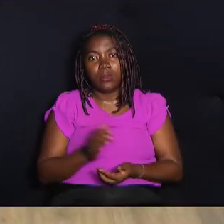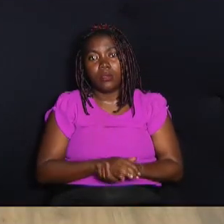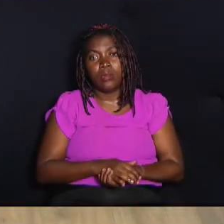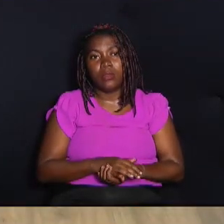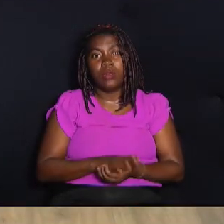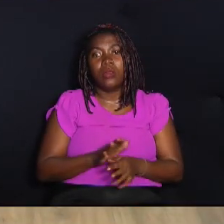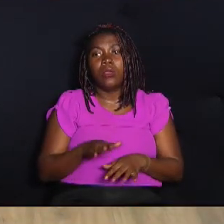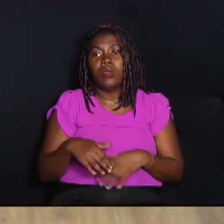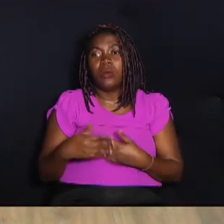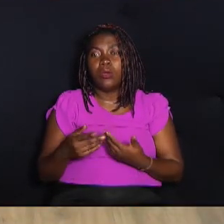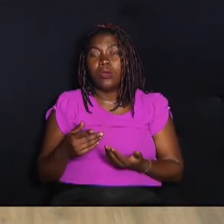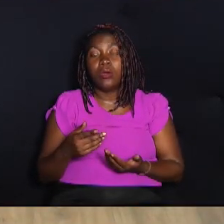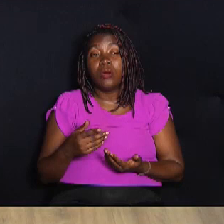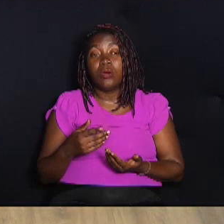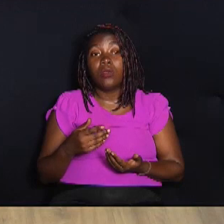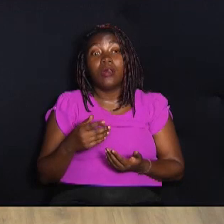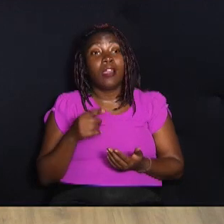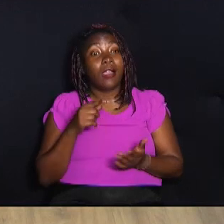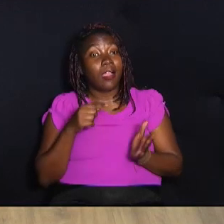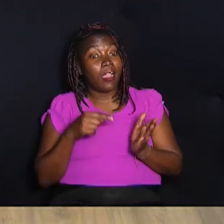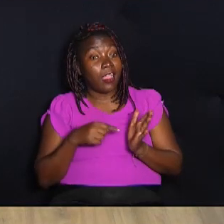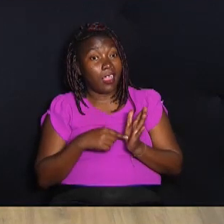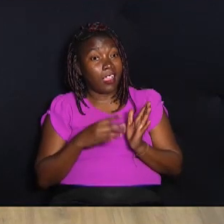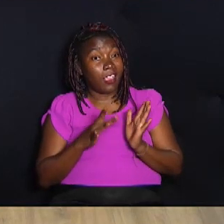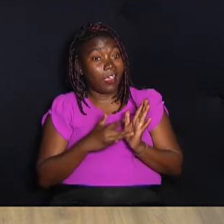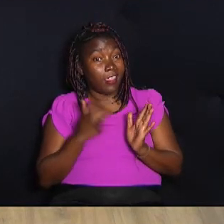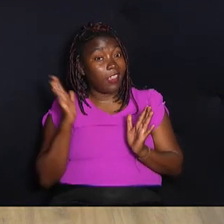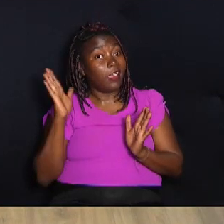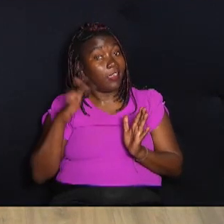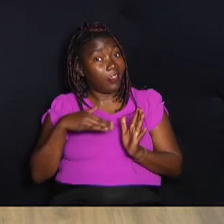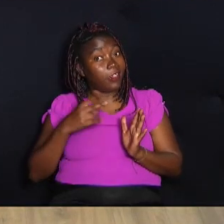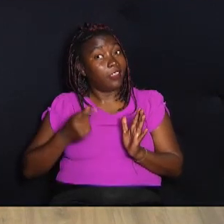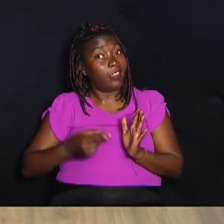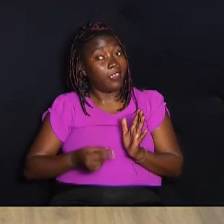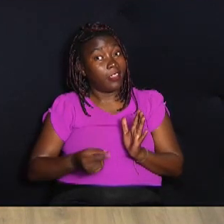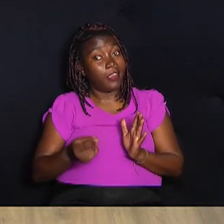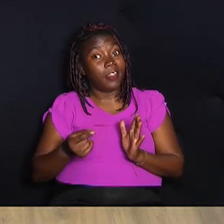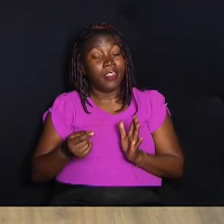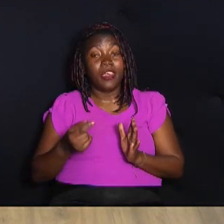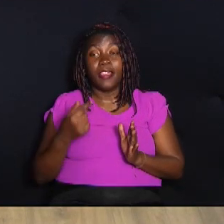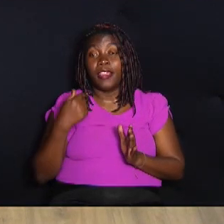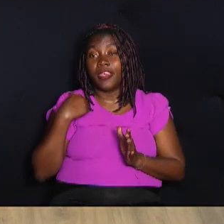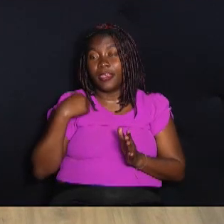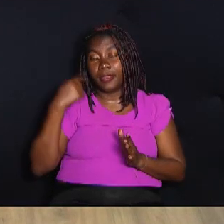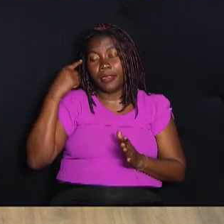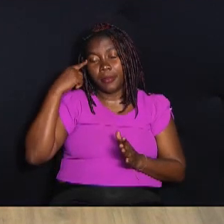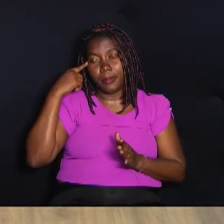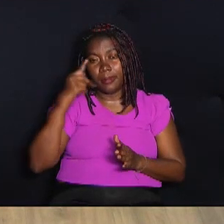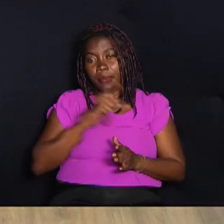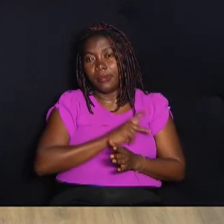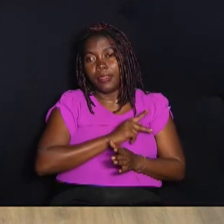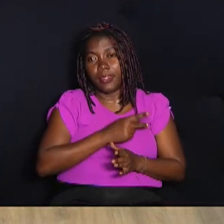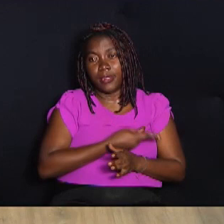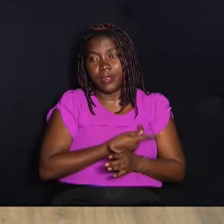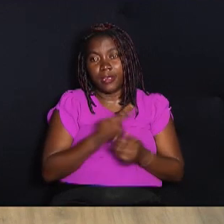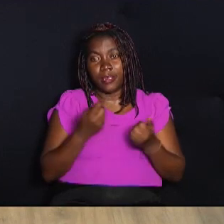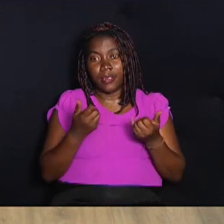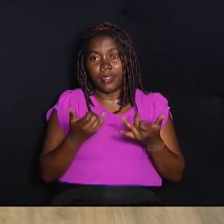visão, Cecílio? Até porque isso aqui veio para ficar. Pois é, eu aqui pensando, enquanto o Paulo fazia aqui essa análise,